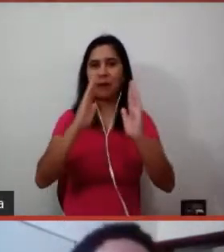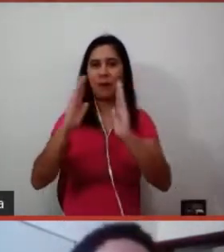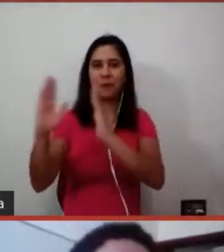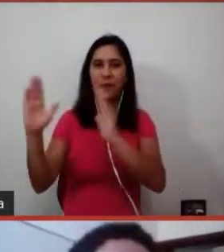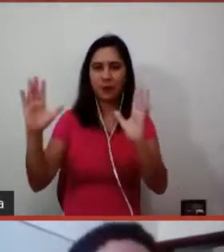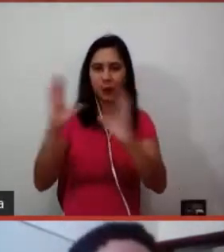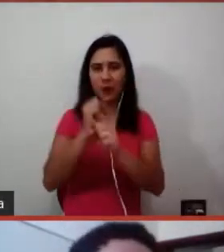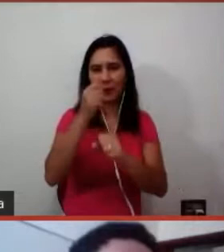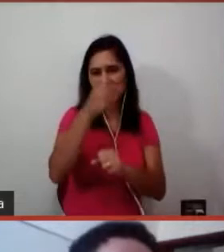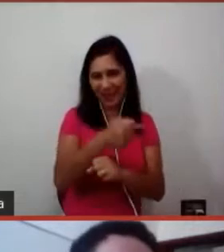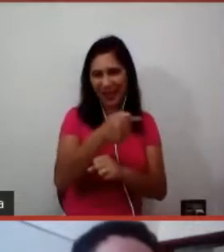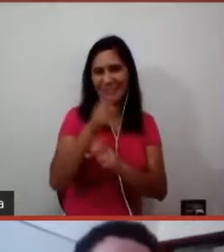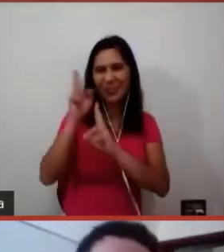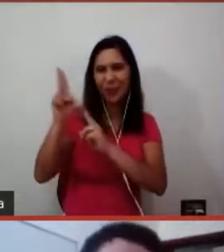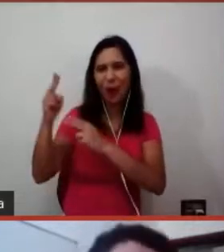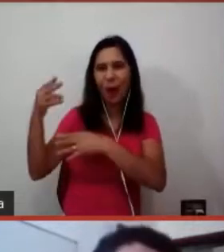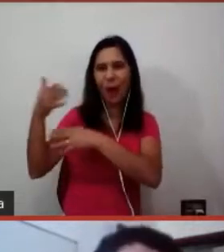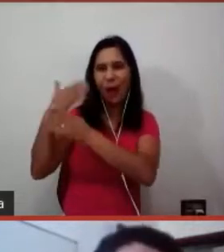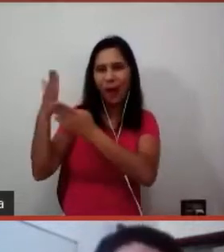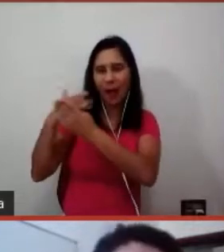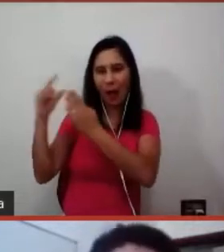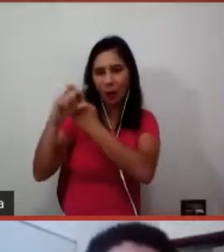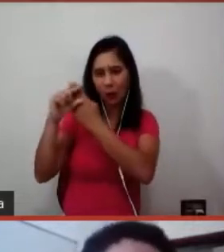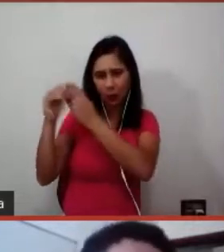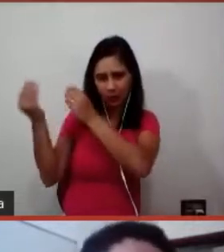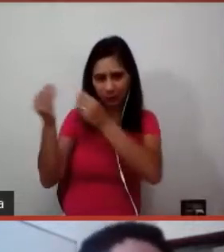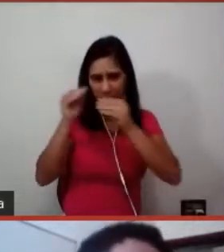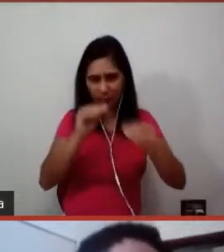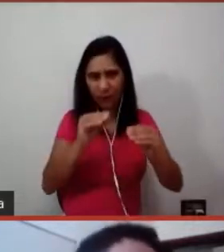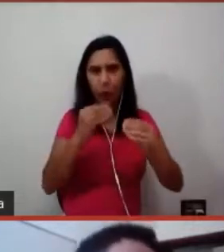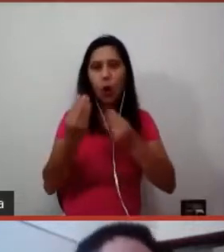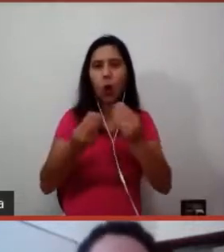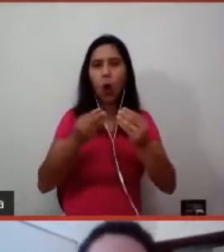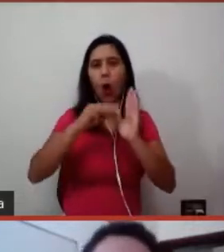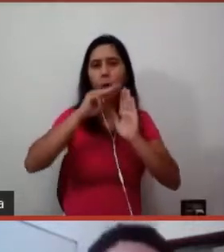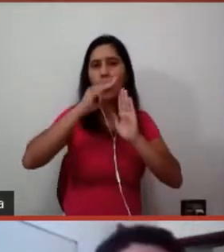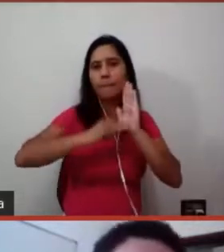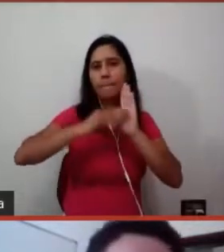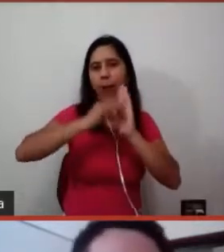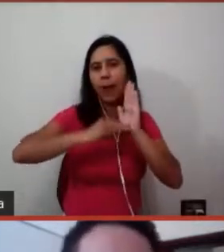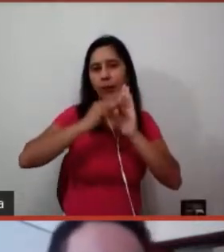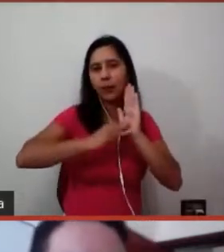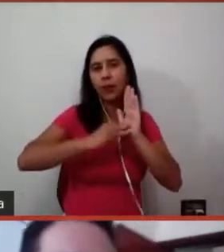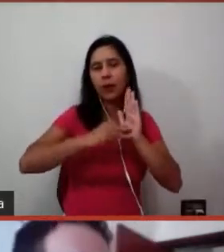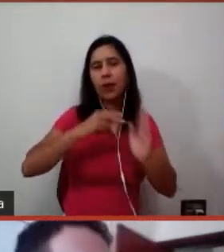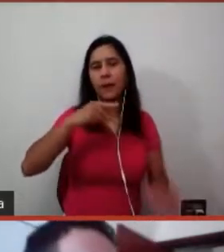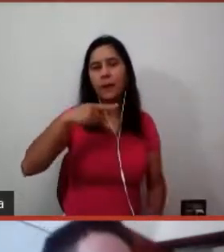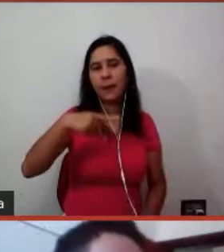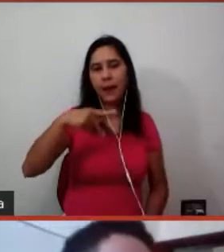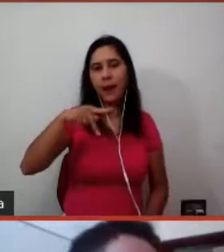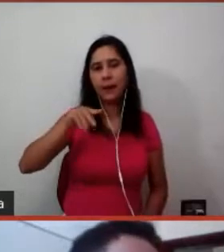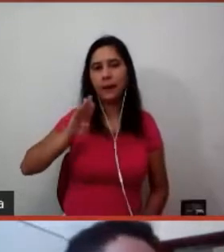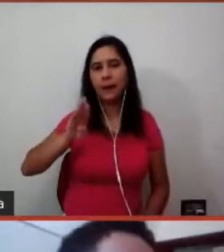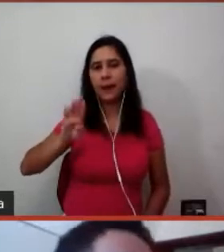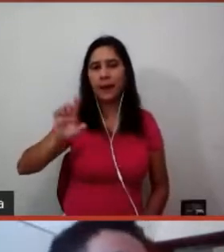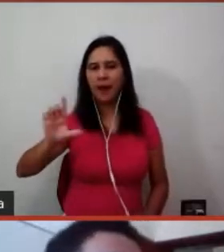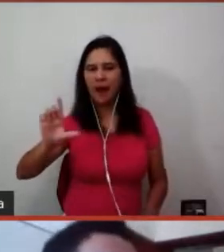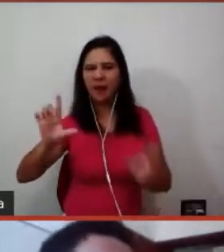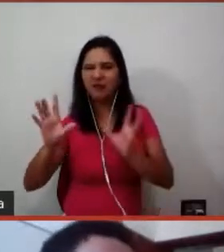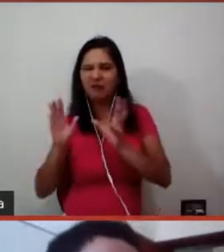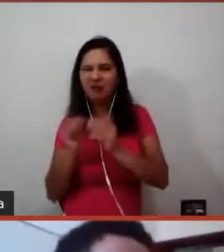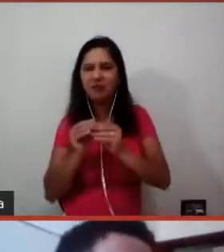e colaboradores, que descrevem muito bem o método PBL, ou aprendizagem baseada em problemas,